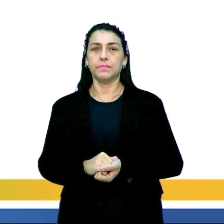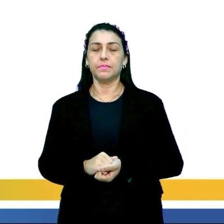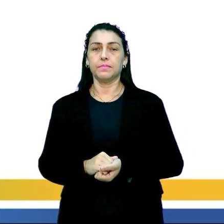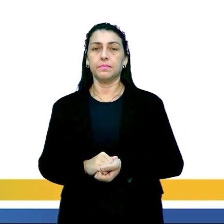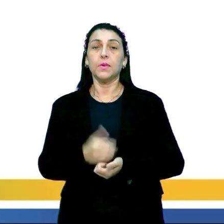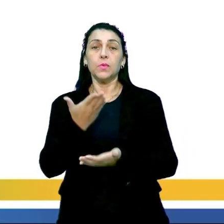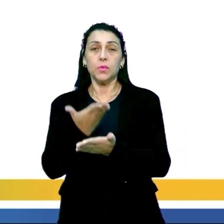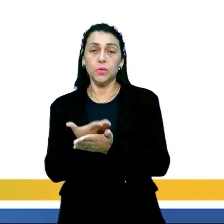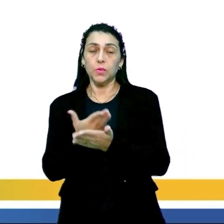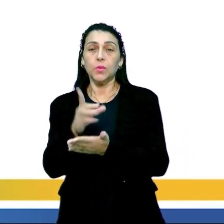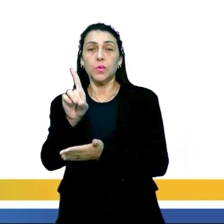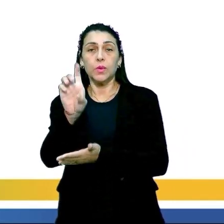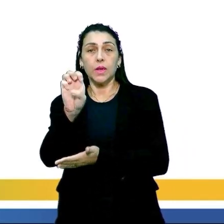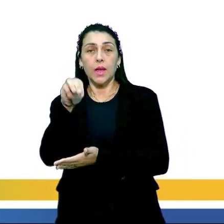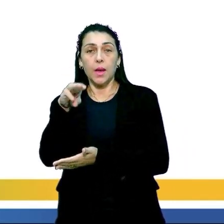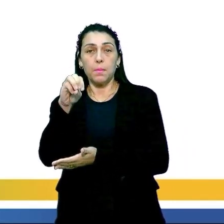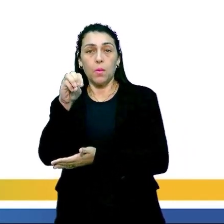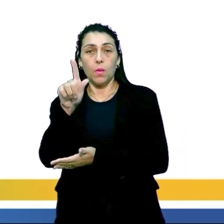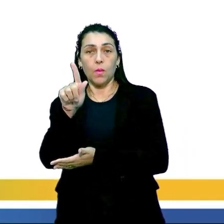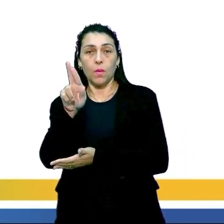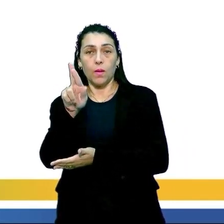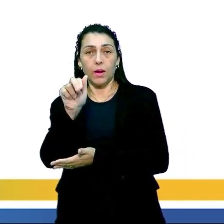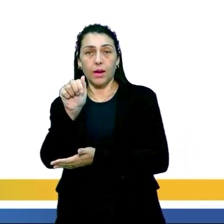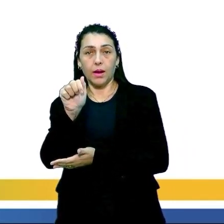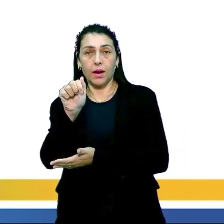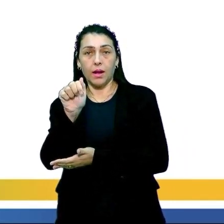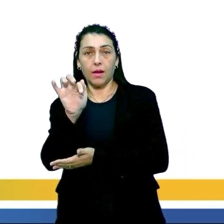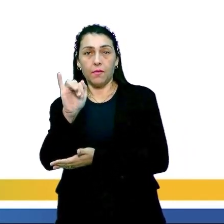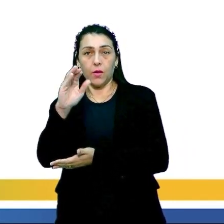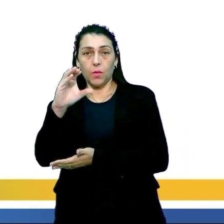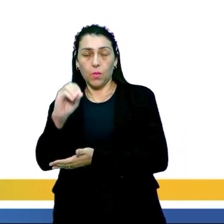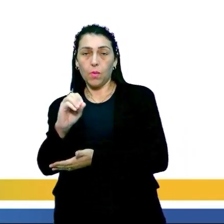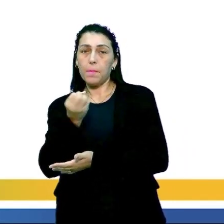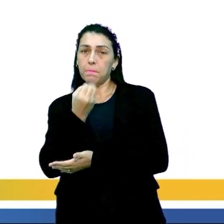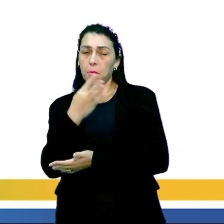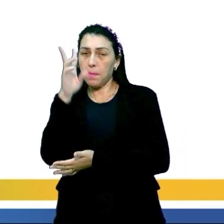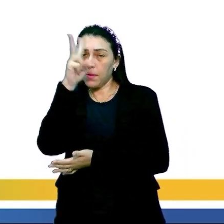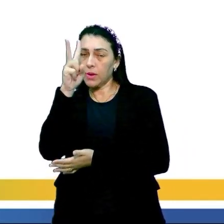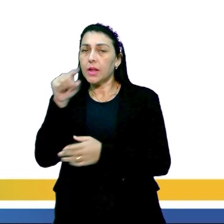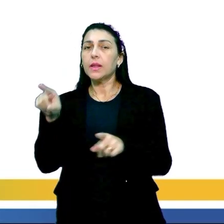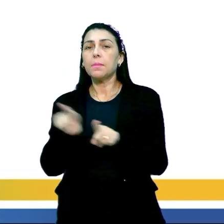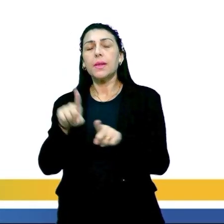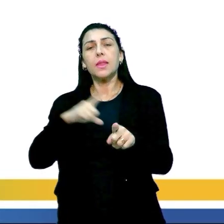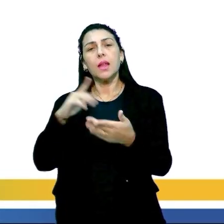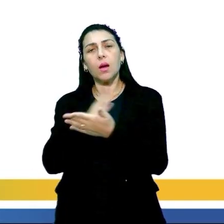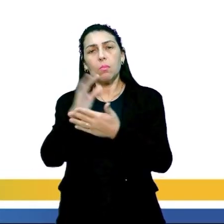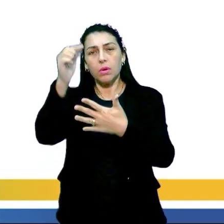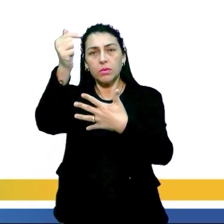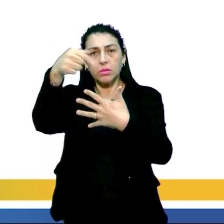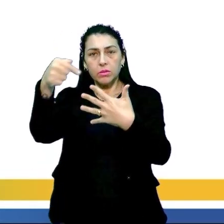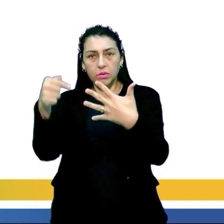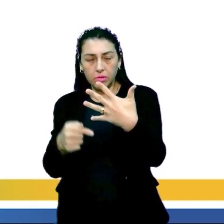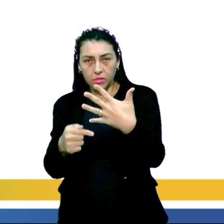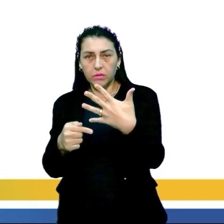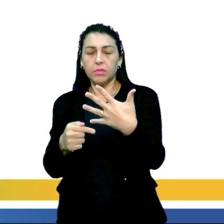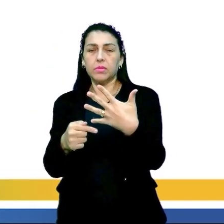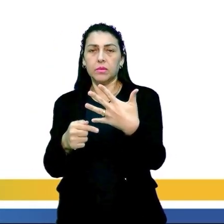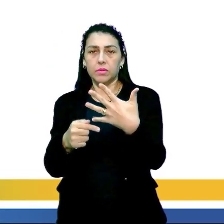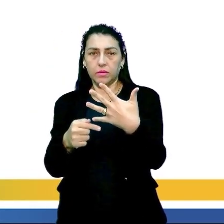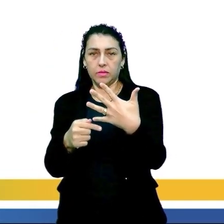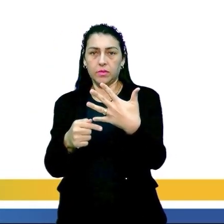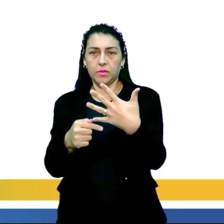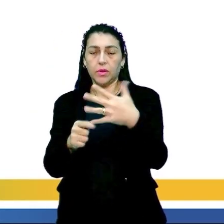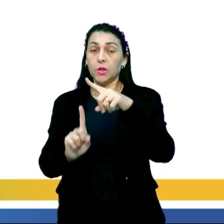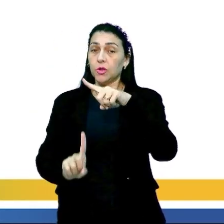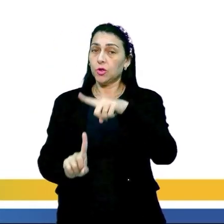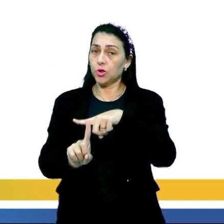Para o estudo demográfico, é bom a gente frisar também que existem algumas classificações em termos de